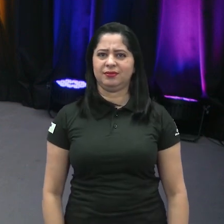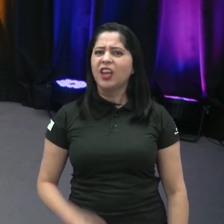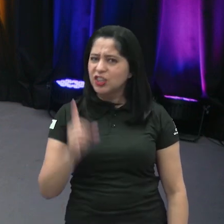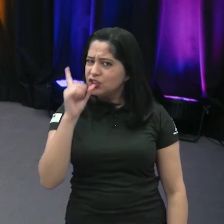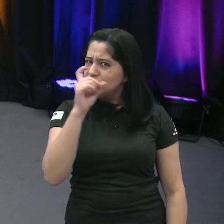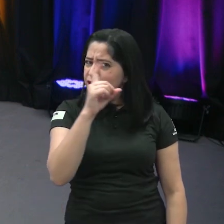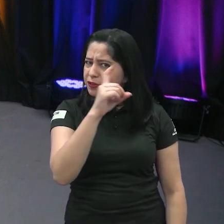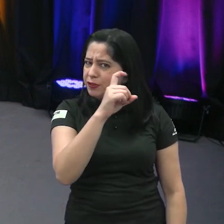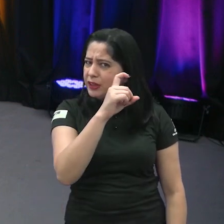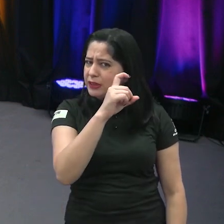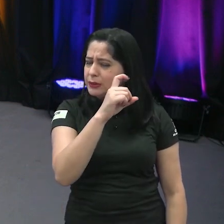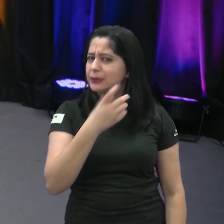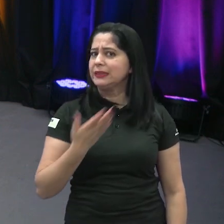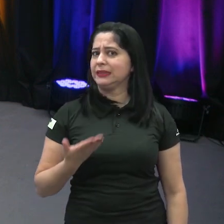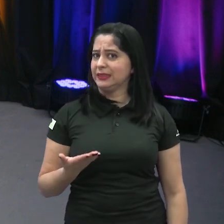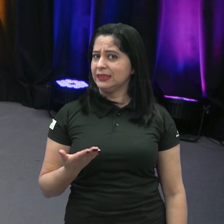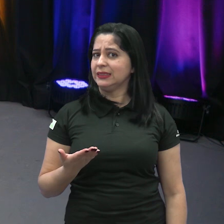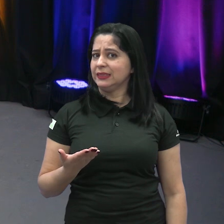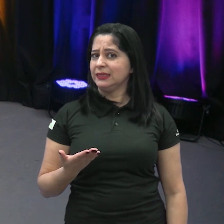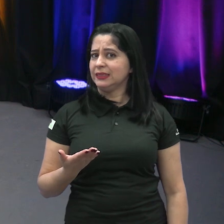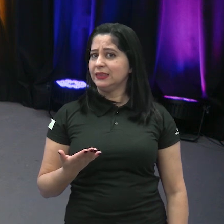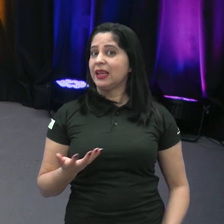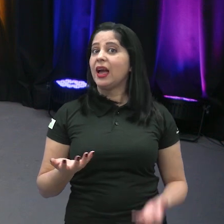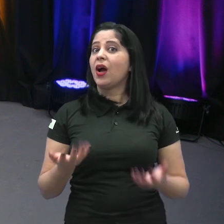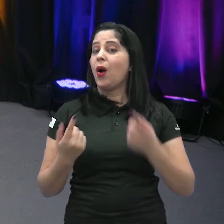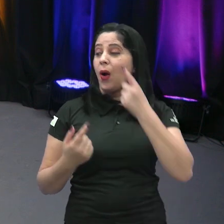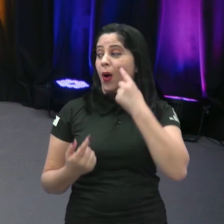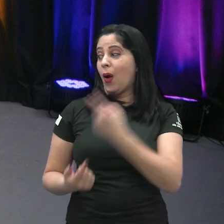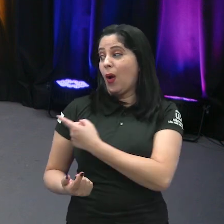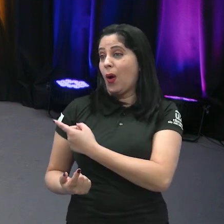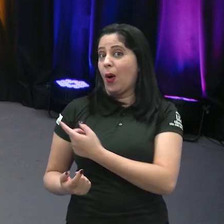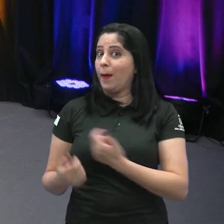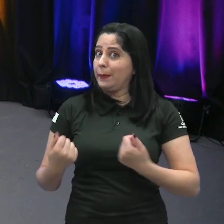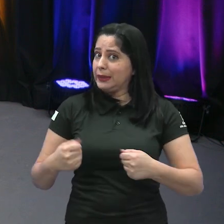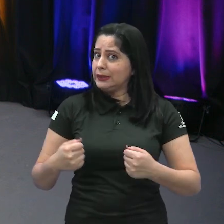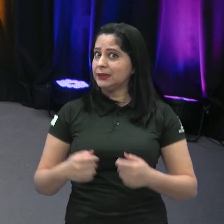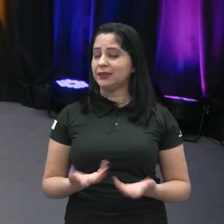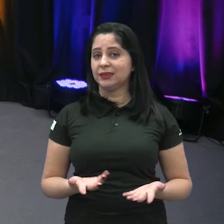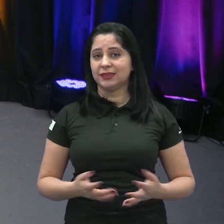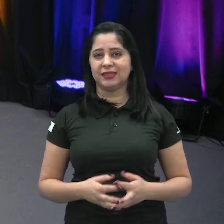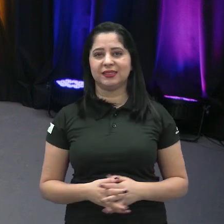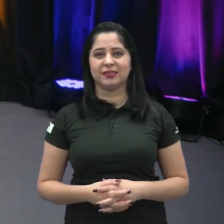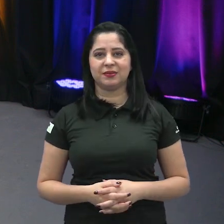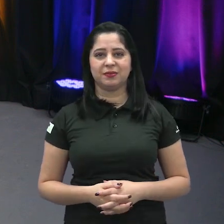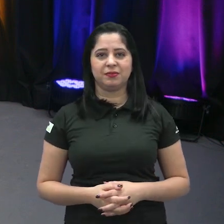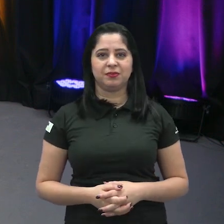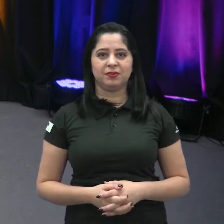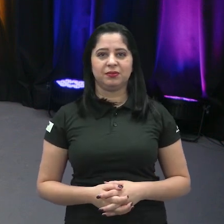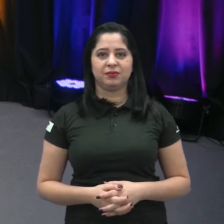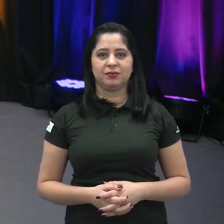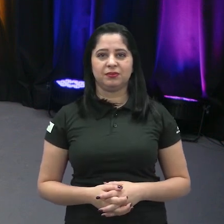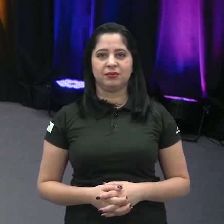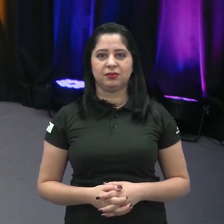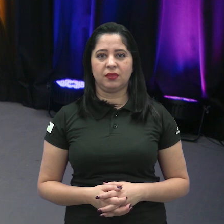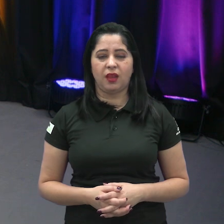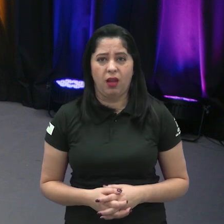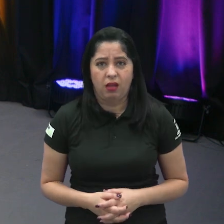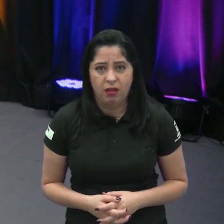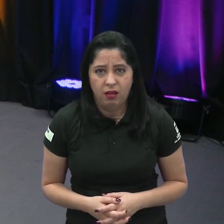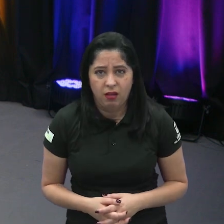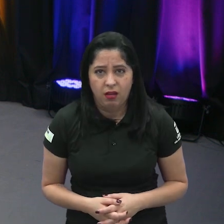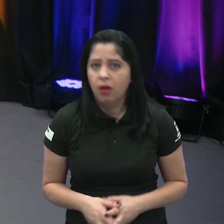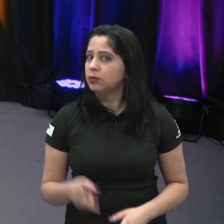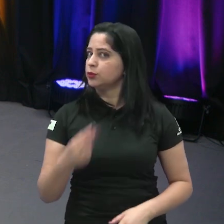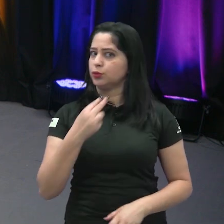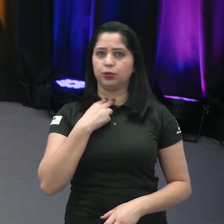já esteja difícil só de fechar aqui. Agora eu quero ver você alongar, esticar, ok? Não deixe